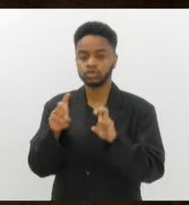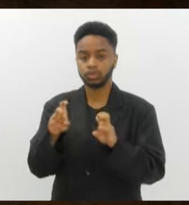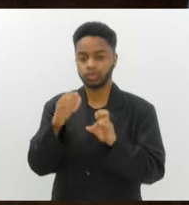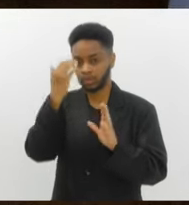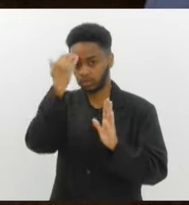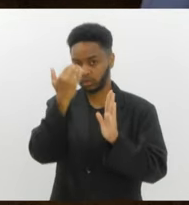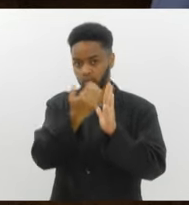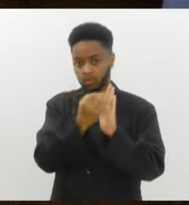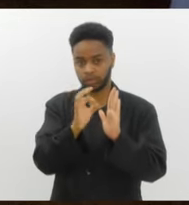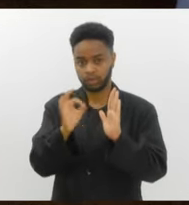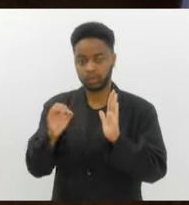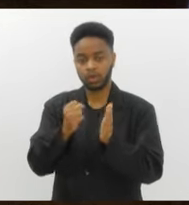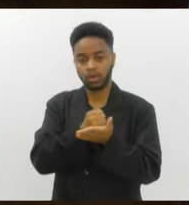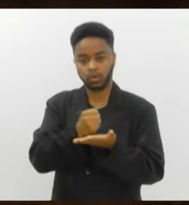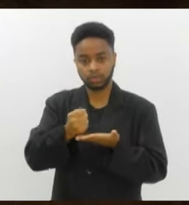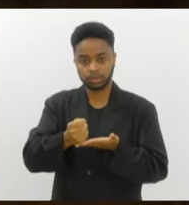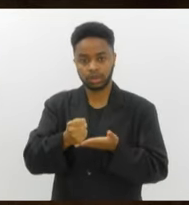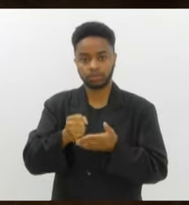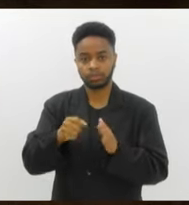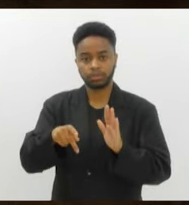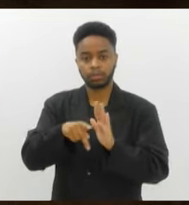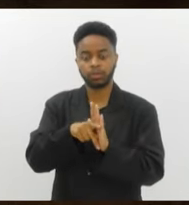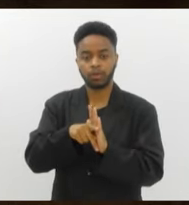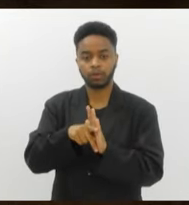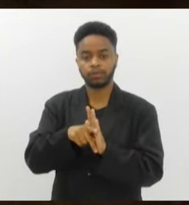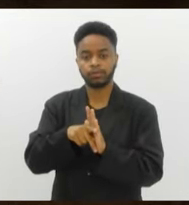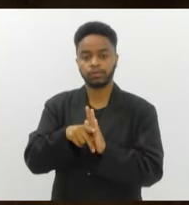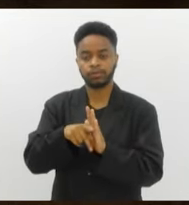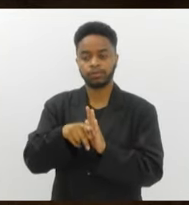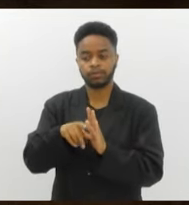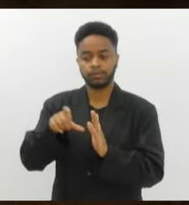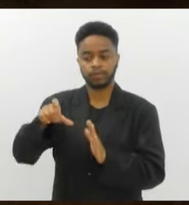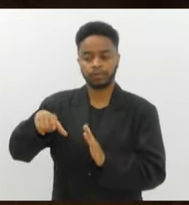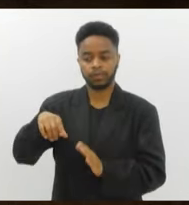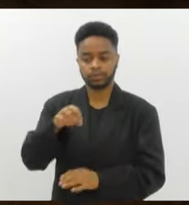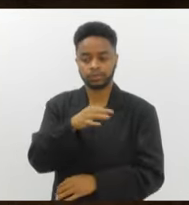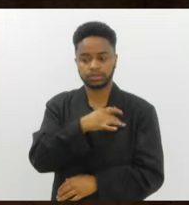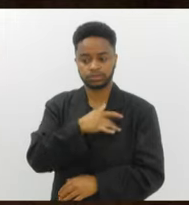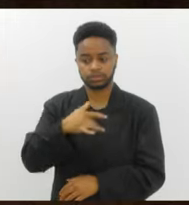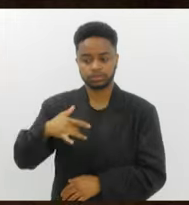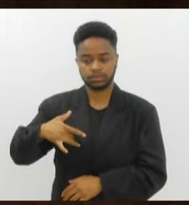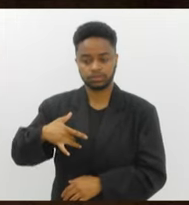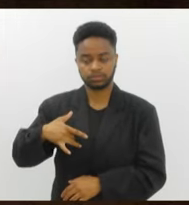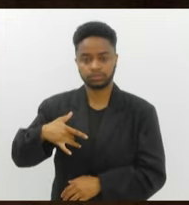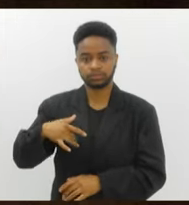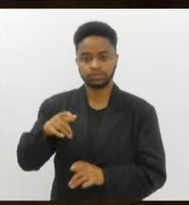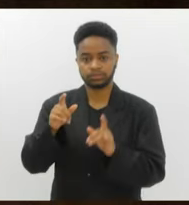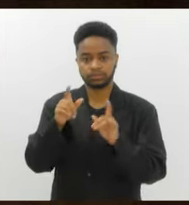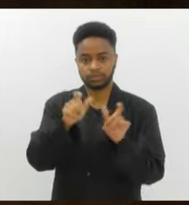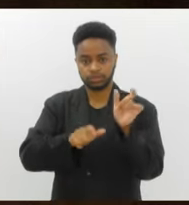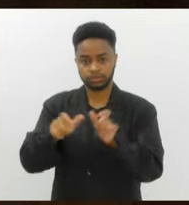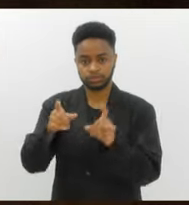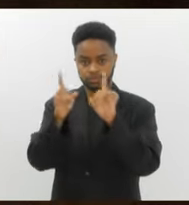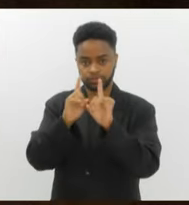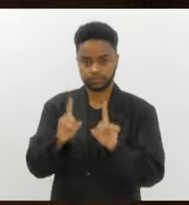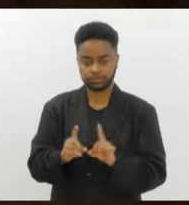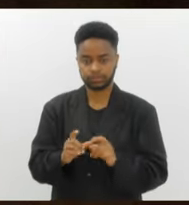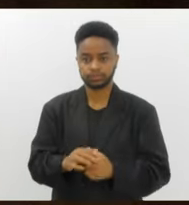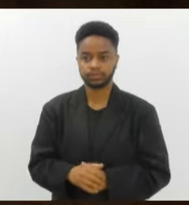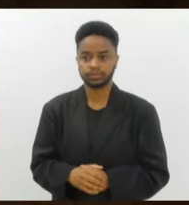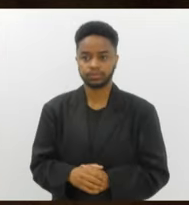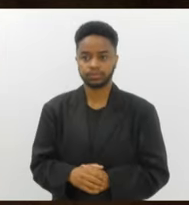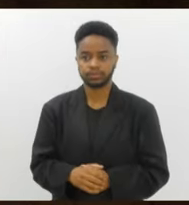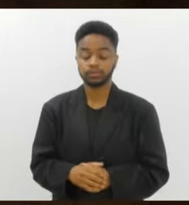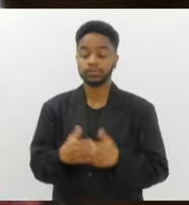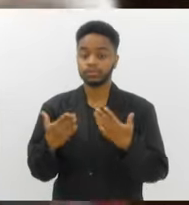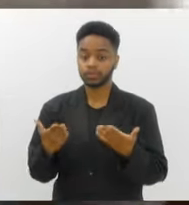contratos de planos de saúde para a pessoa com deficiência. Só que nós fomos pioneiros nesse assunto, e o deputado Áureo me convidou justamente por